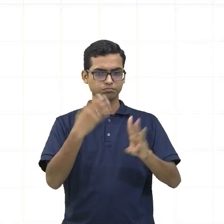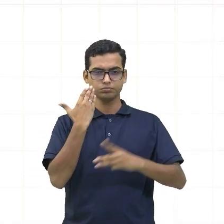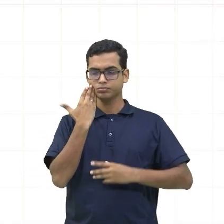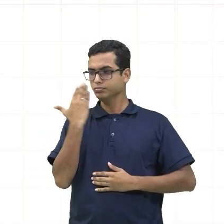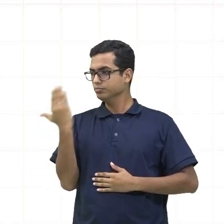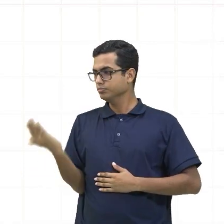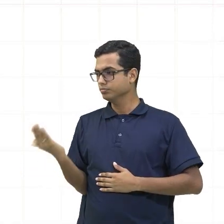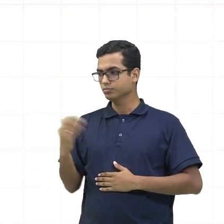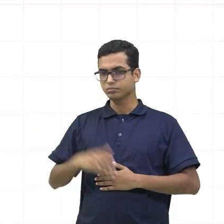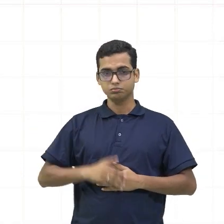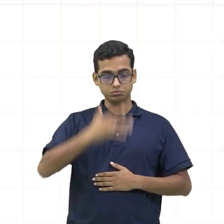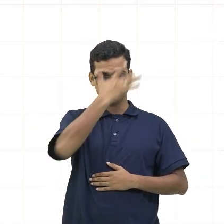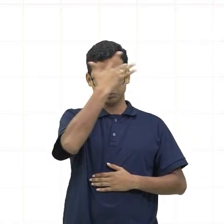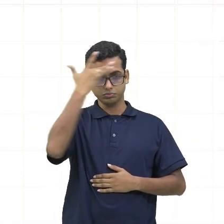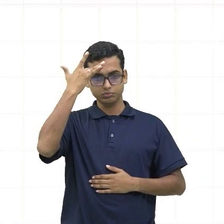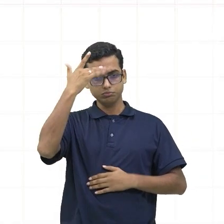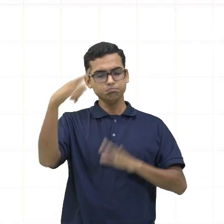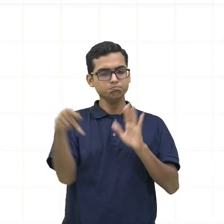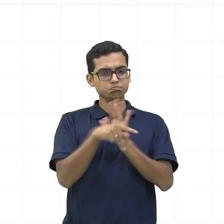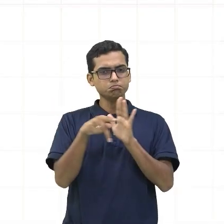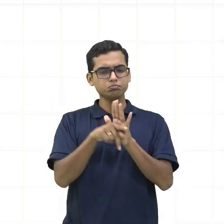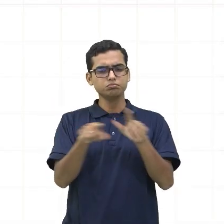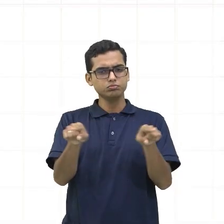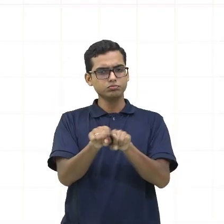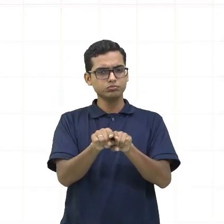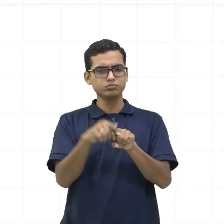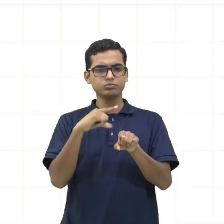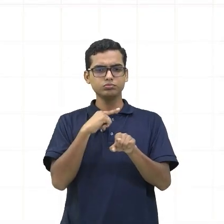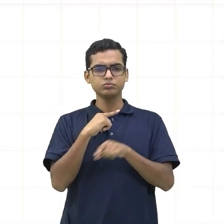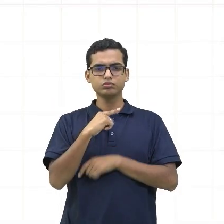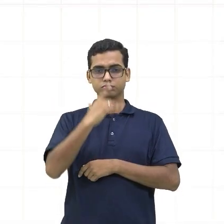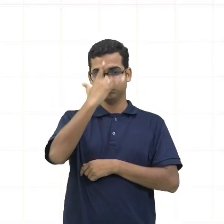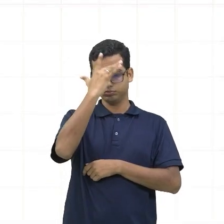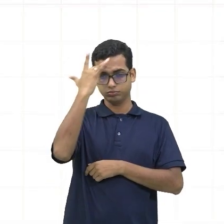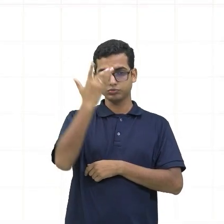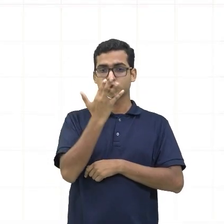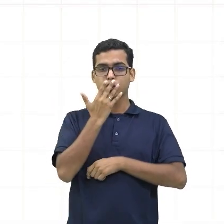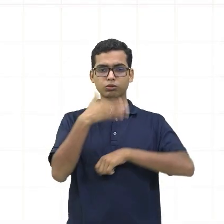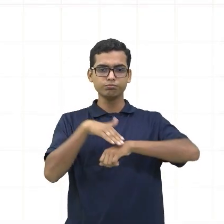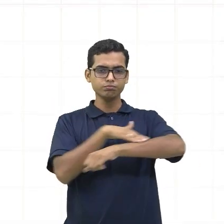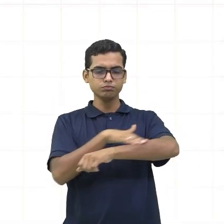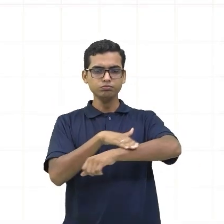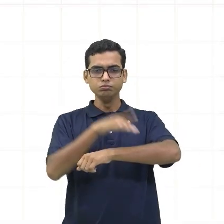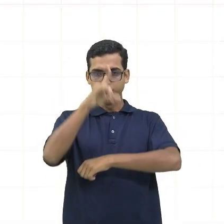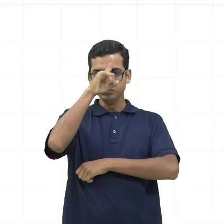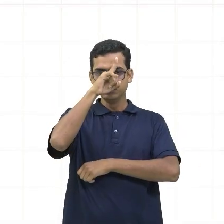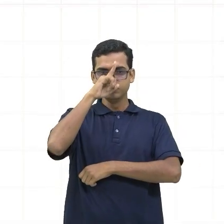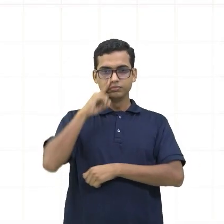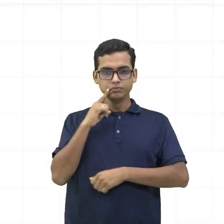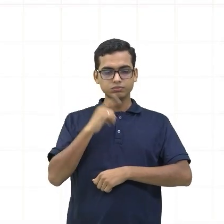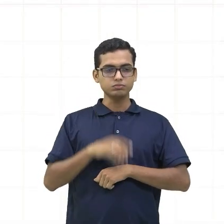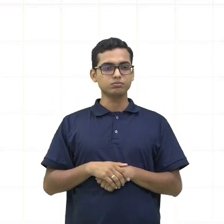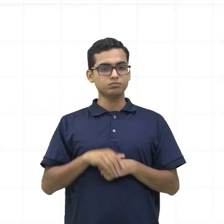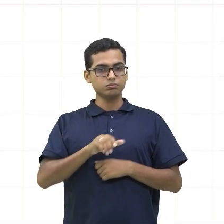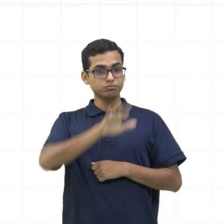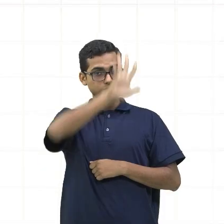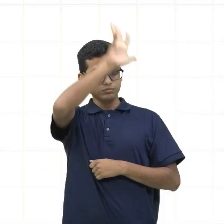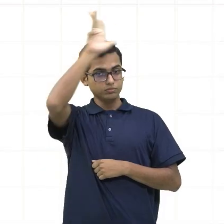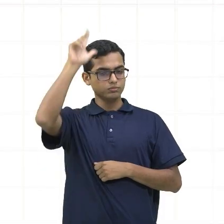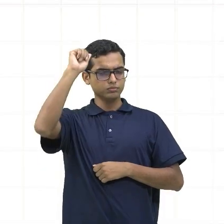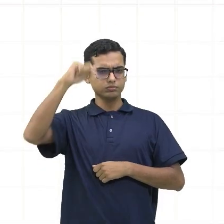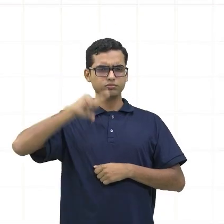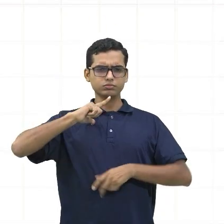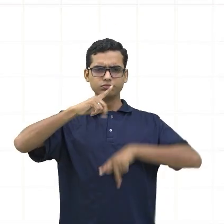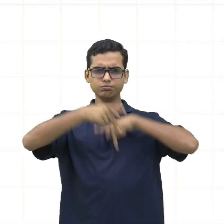se autodeclararam da cor amarela. E aí a gente verificou aí que o Amazonas ele contava com uma população